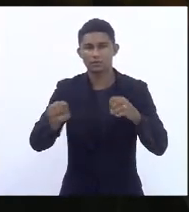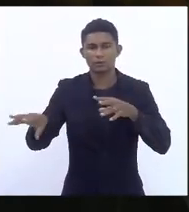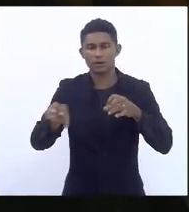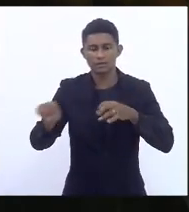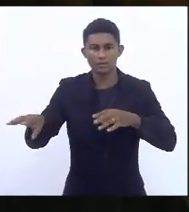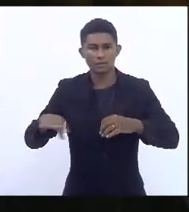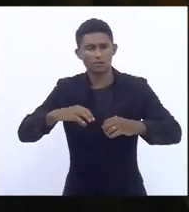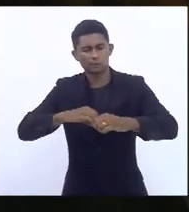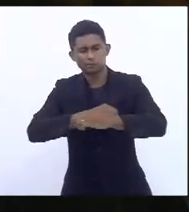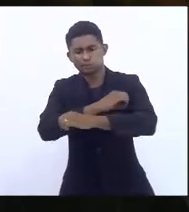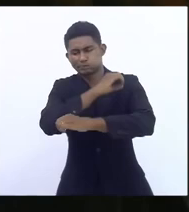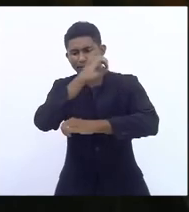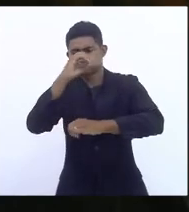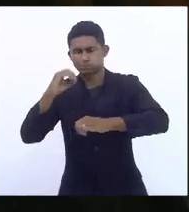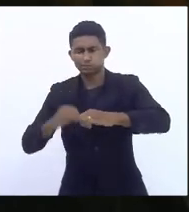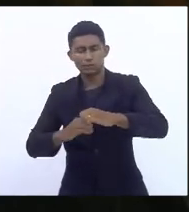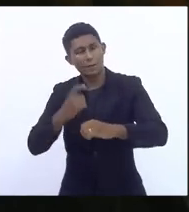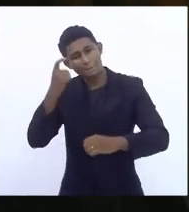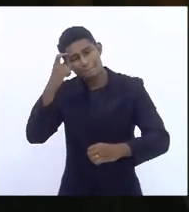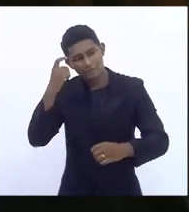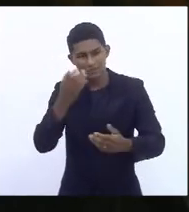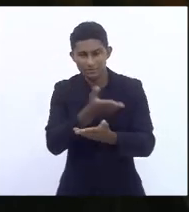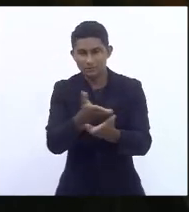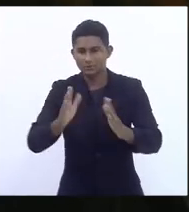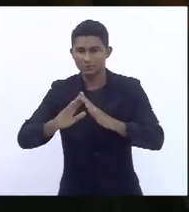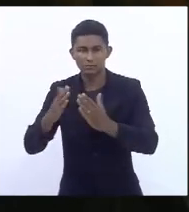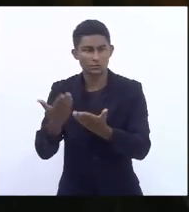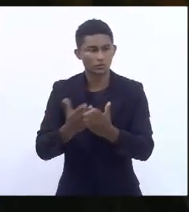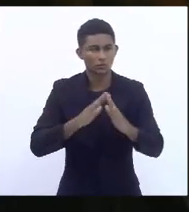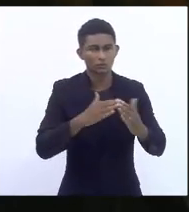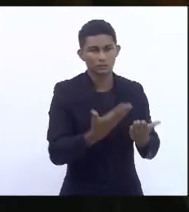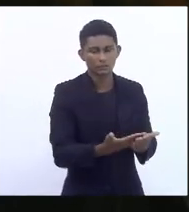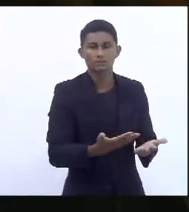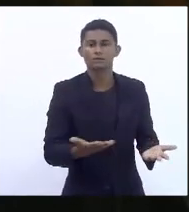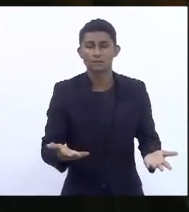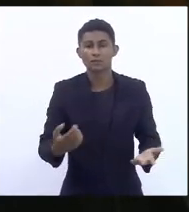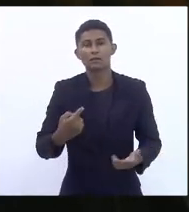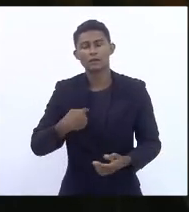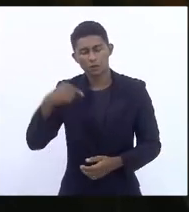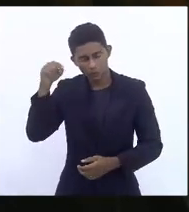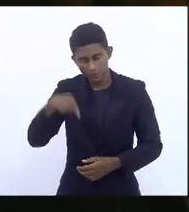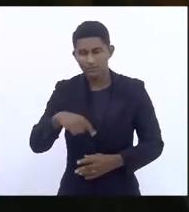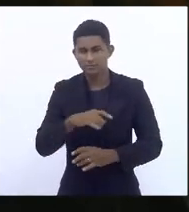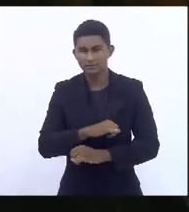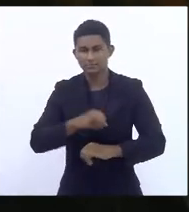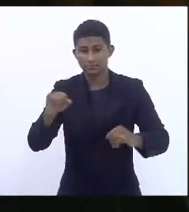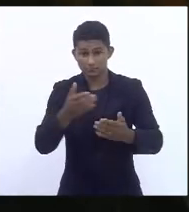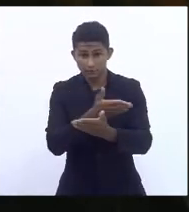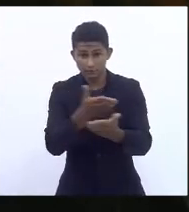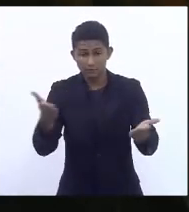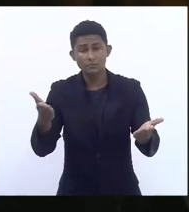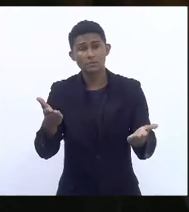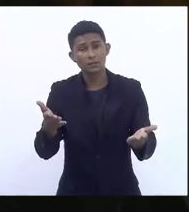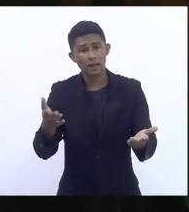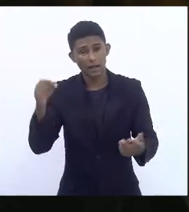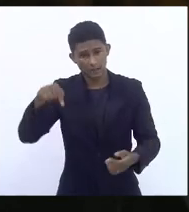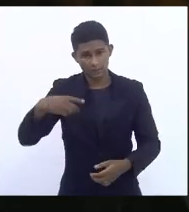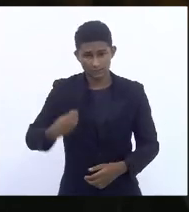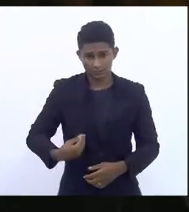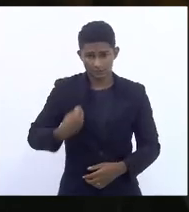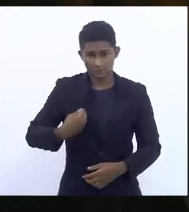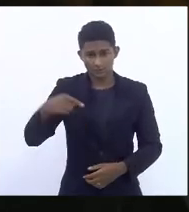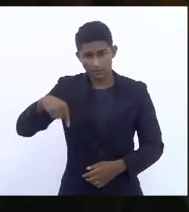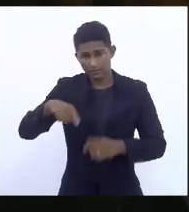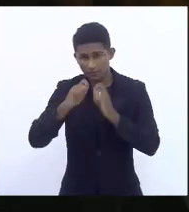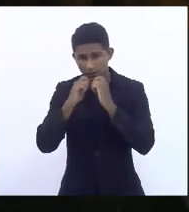que nos permite pensar nos CIEPs, e educação universal. Portanto, faço aqui esse registro, quem estiver em plenário, ou melhor, quem estiver na